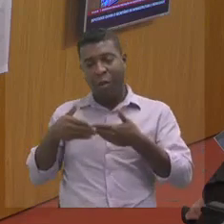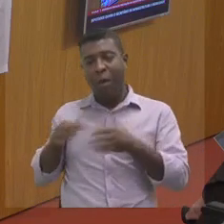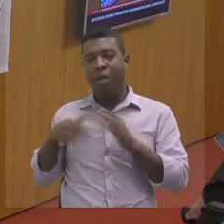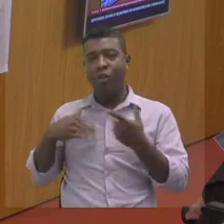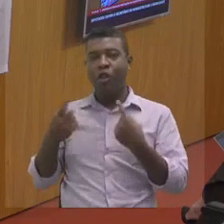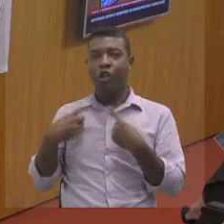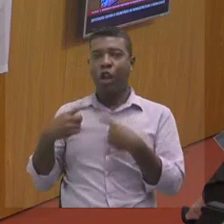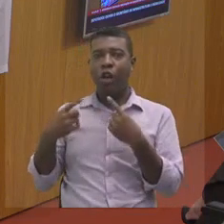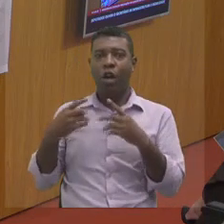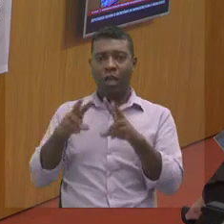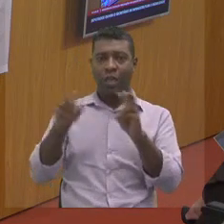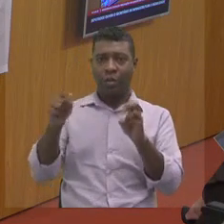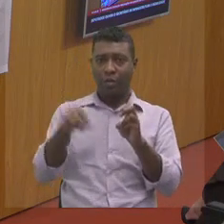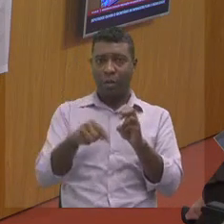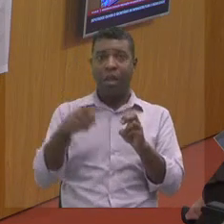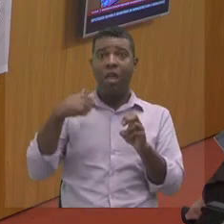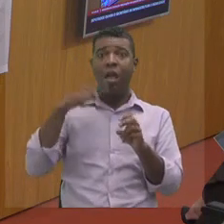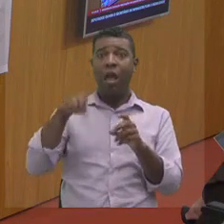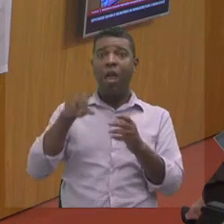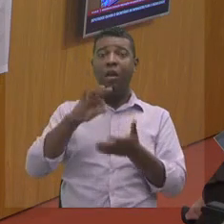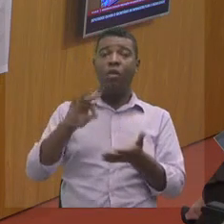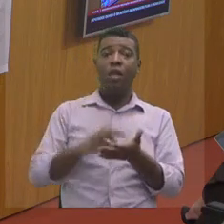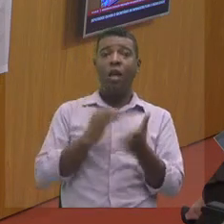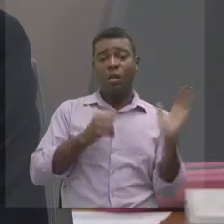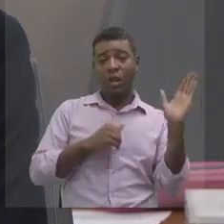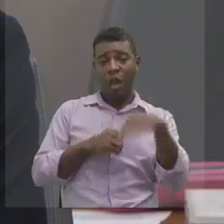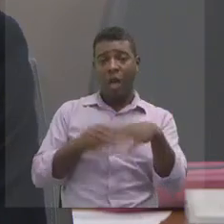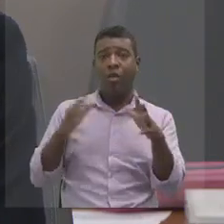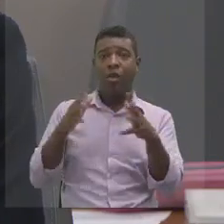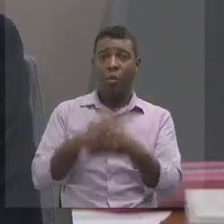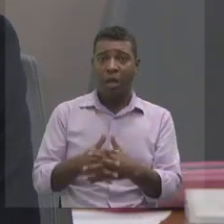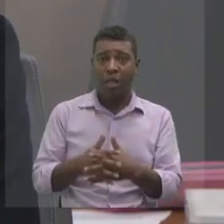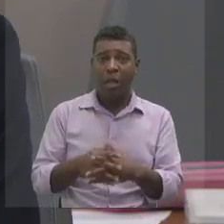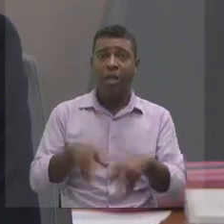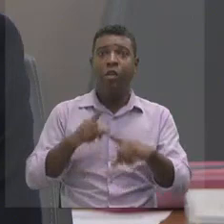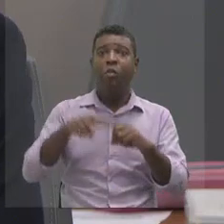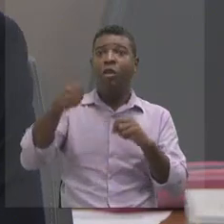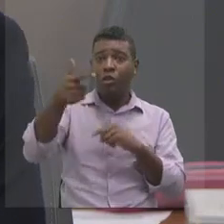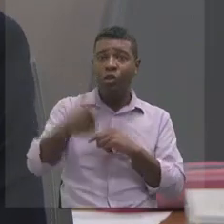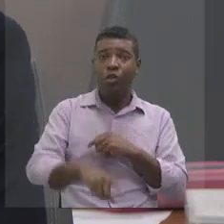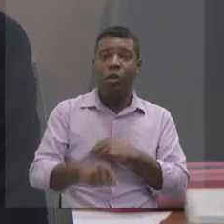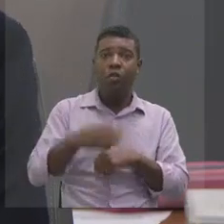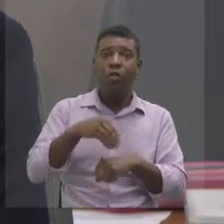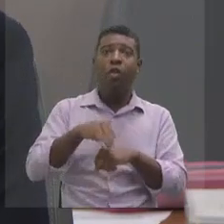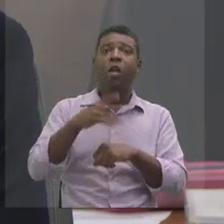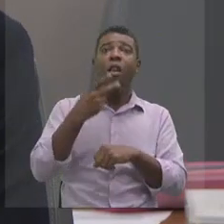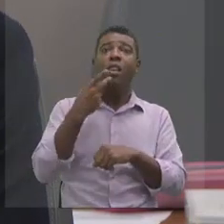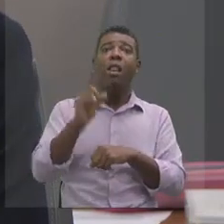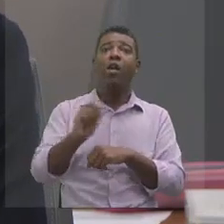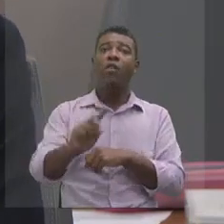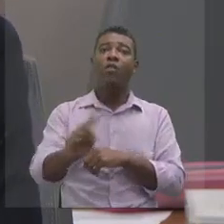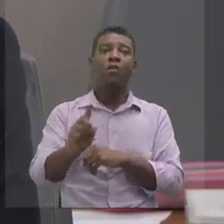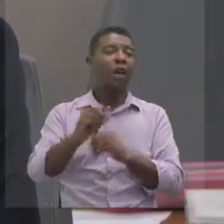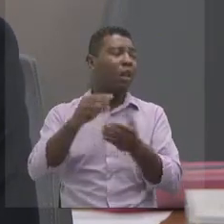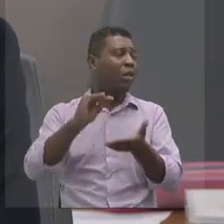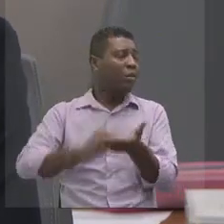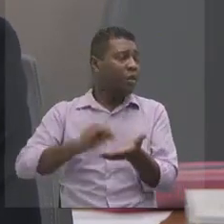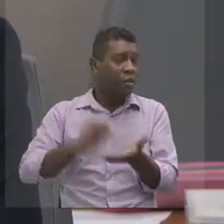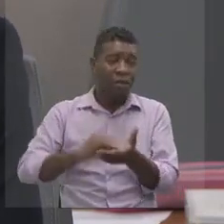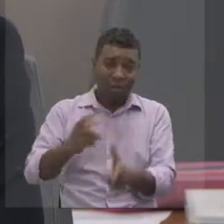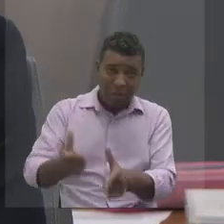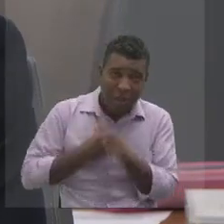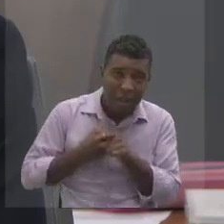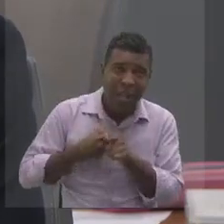é um contrato que ele traz a sua complexidade mas é novamente né não é que você falar em DF uma vez que já tem previsões contratuais